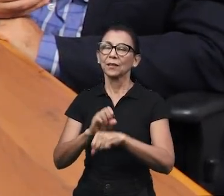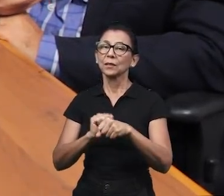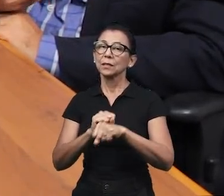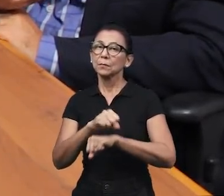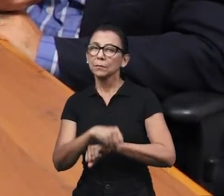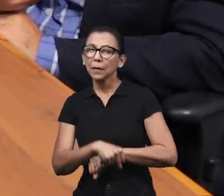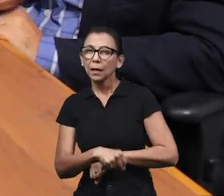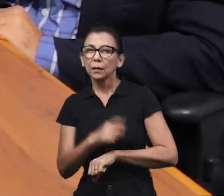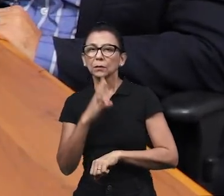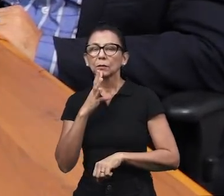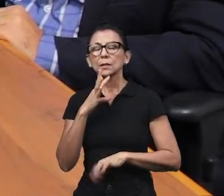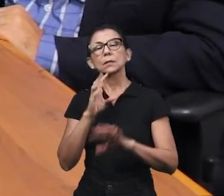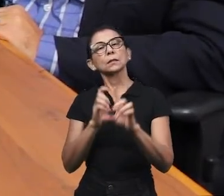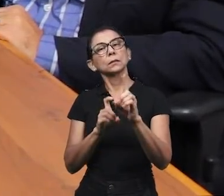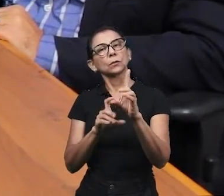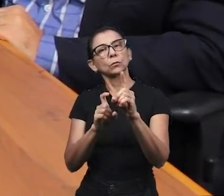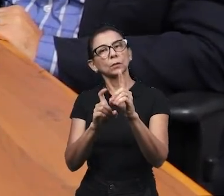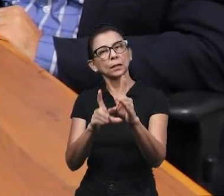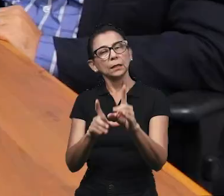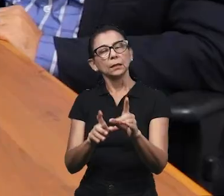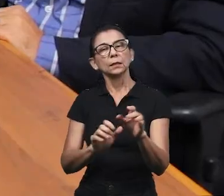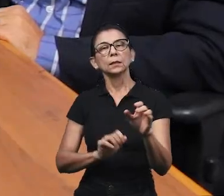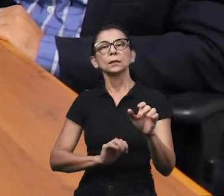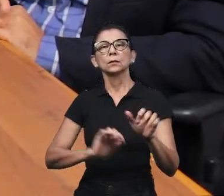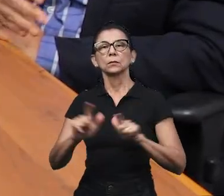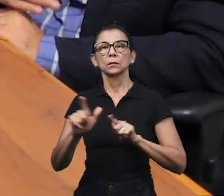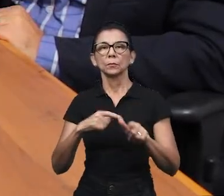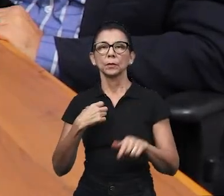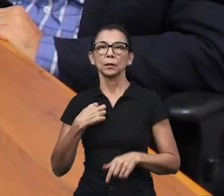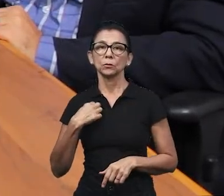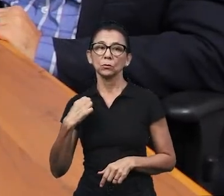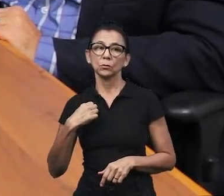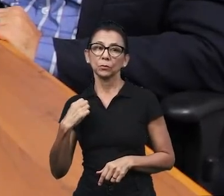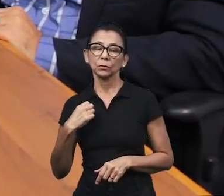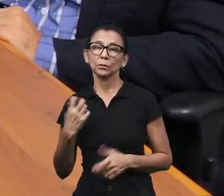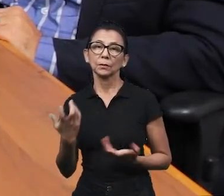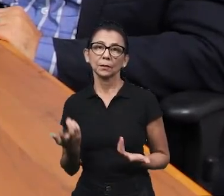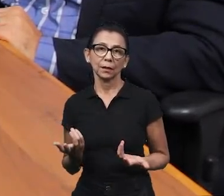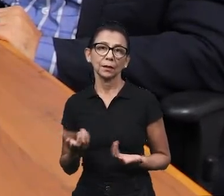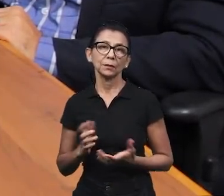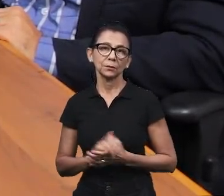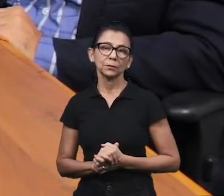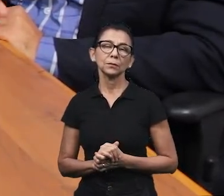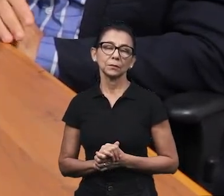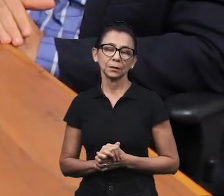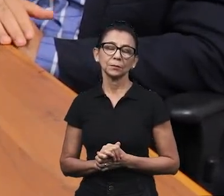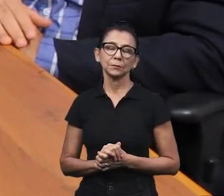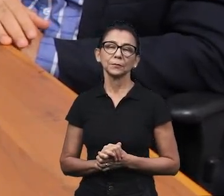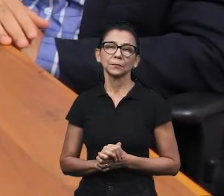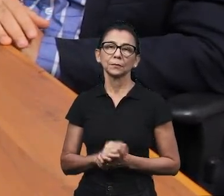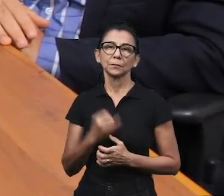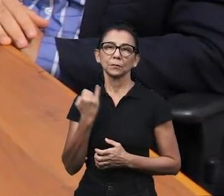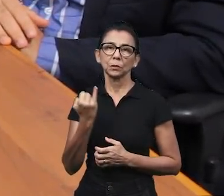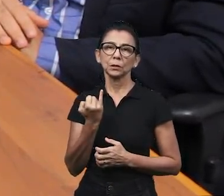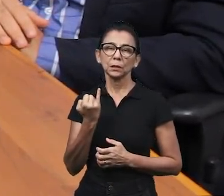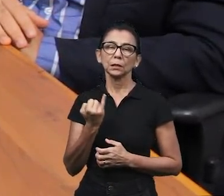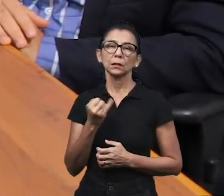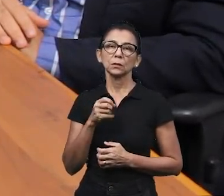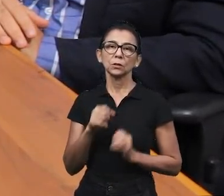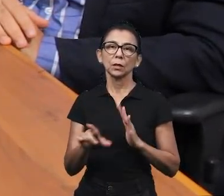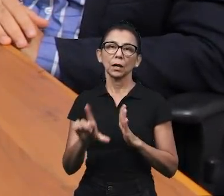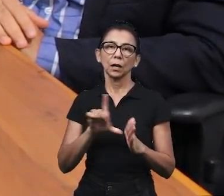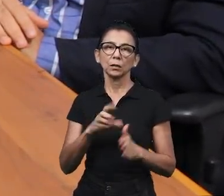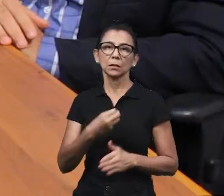parte doutrinária, aproveita o trabalho do voluntário em favor dela, tal. Cresceu, amadureceu, então ela pode vir trabalhar. E